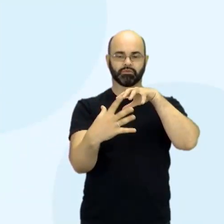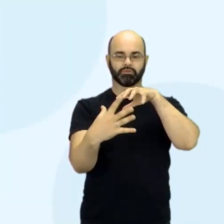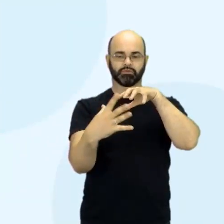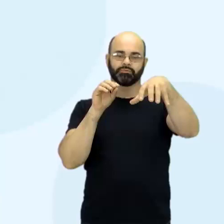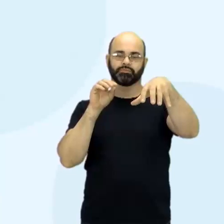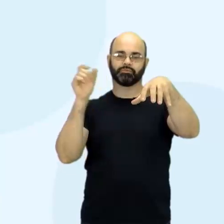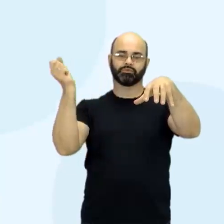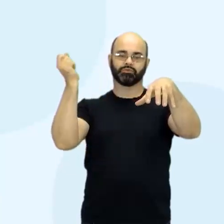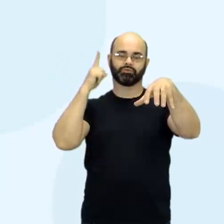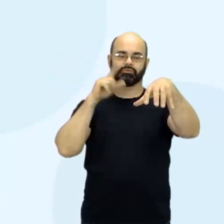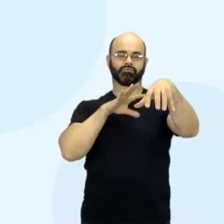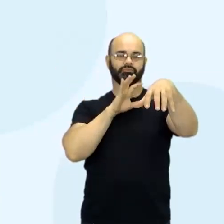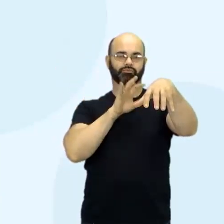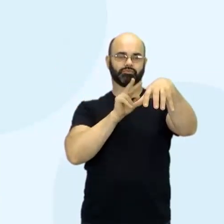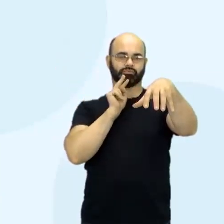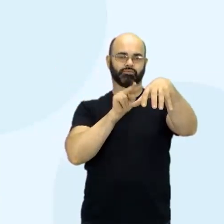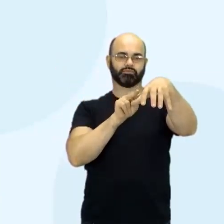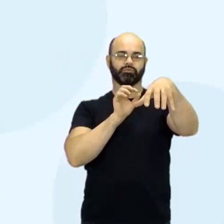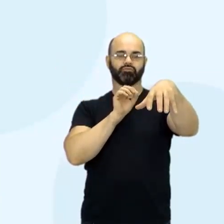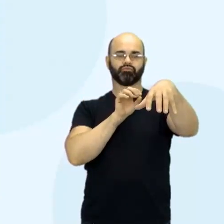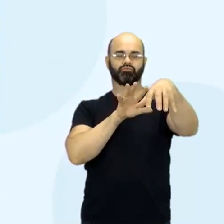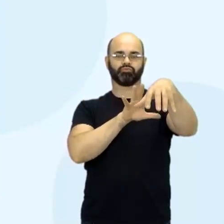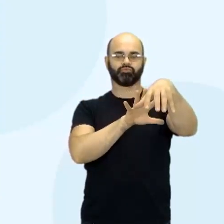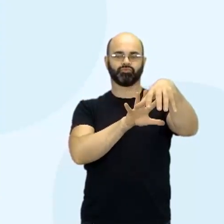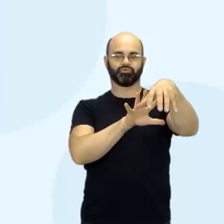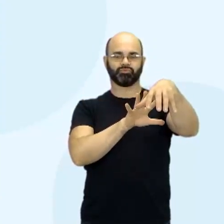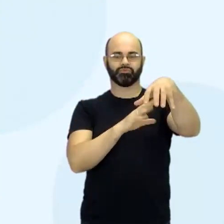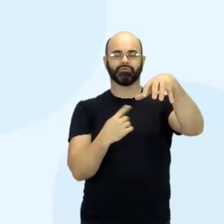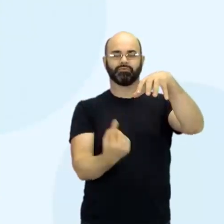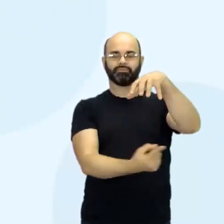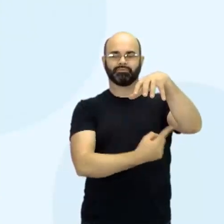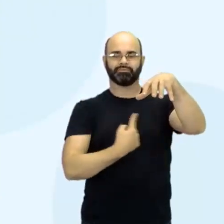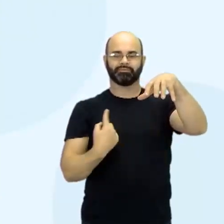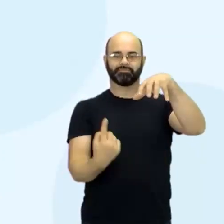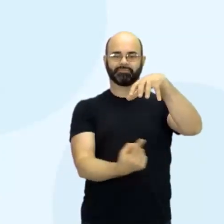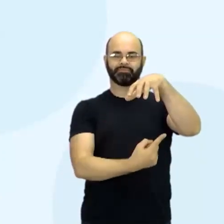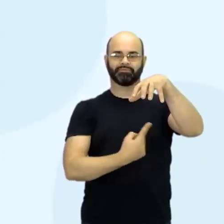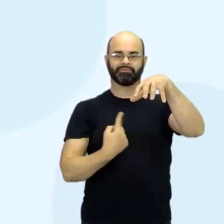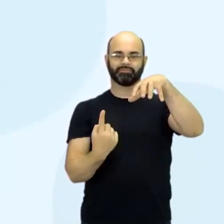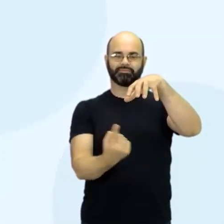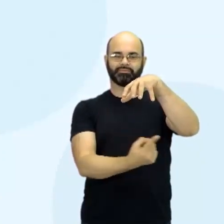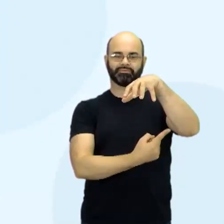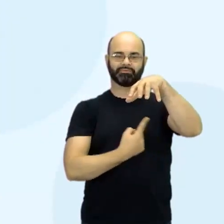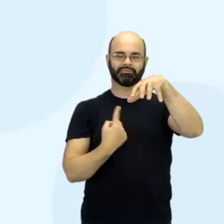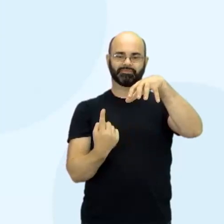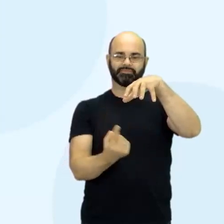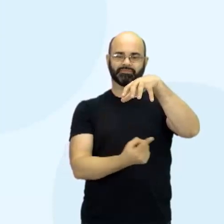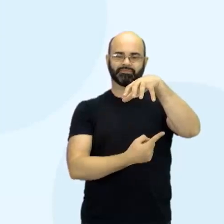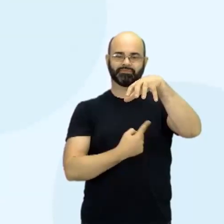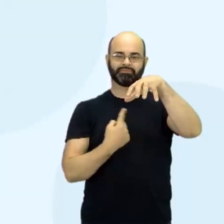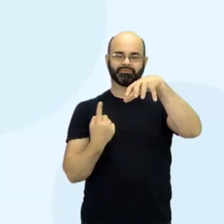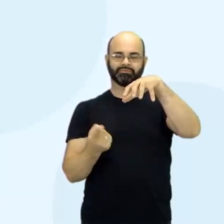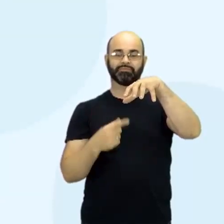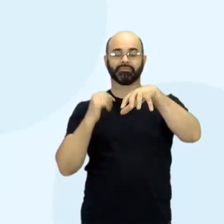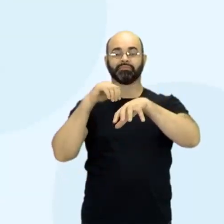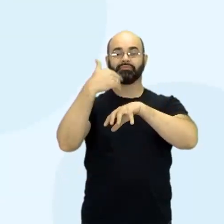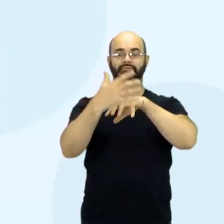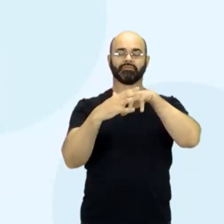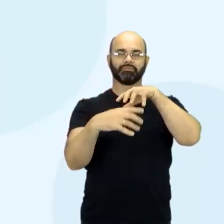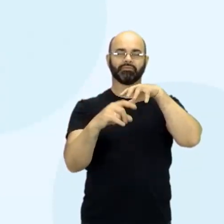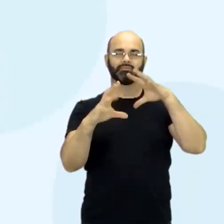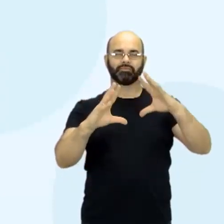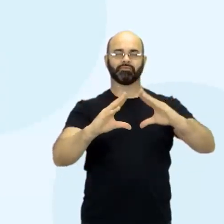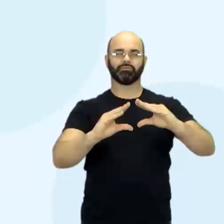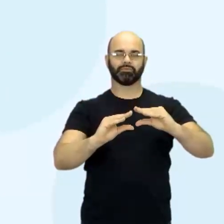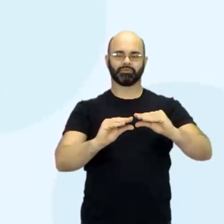da terra tudo que eu tô vendo passar e tô iluminando o outro lado lá é noite consideração importante